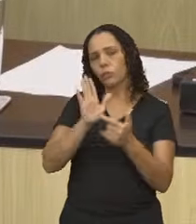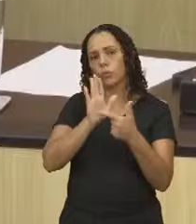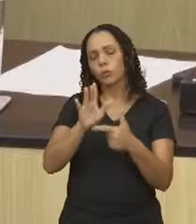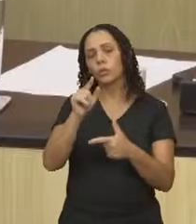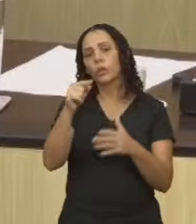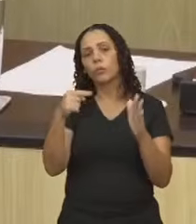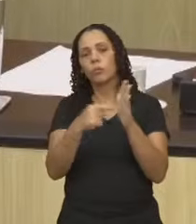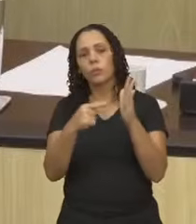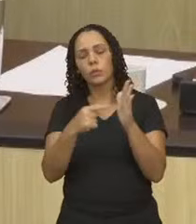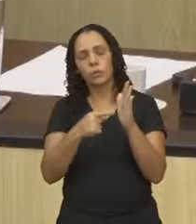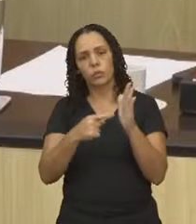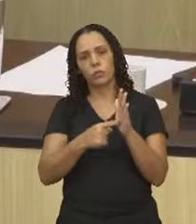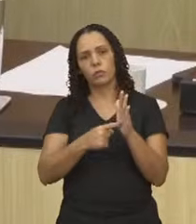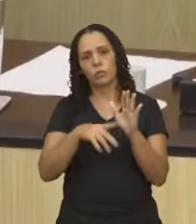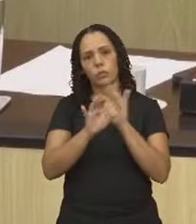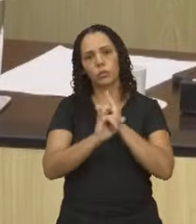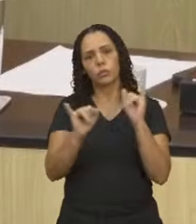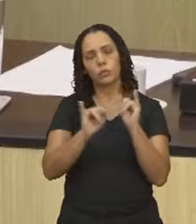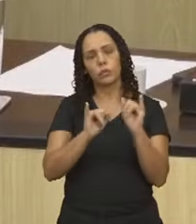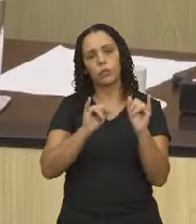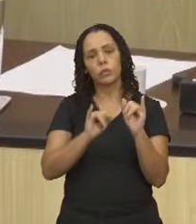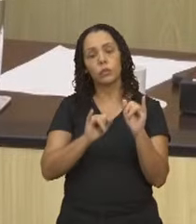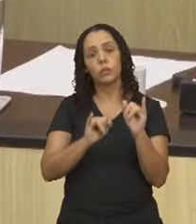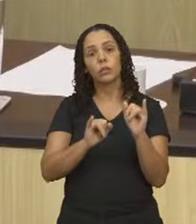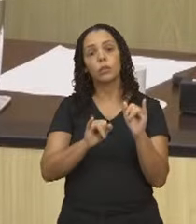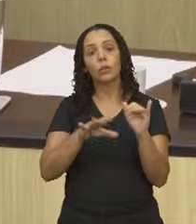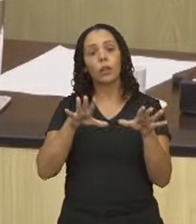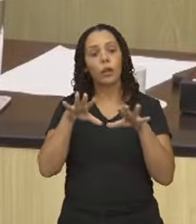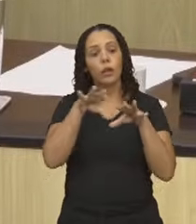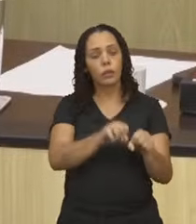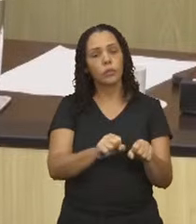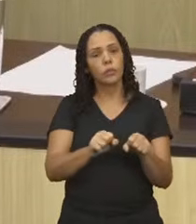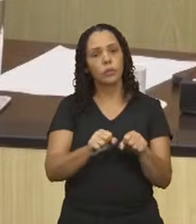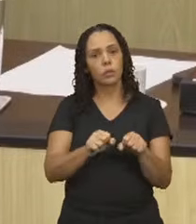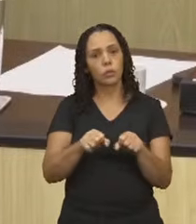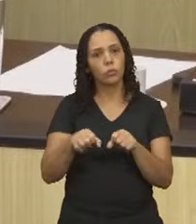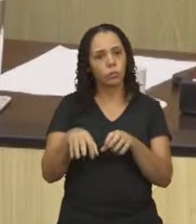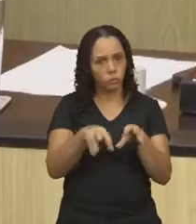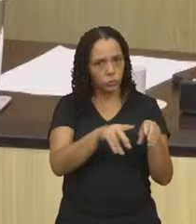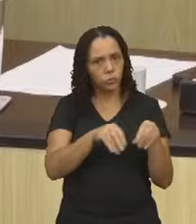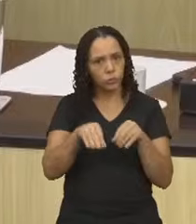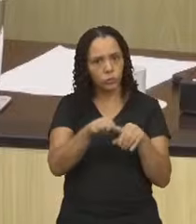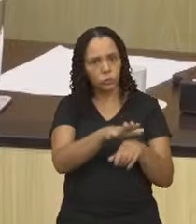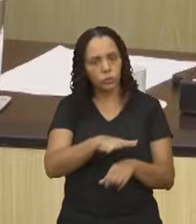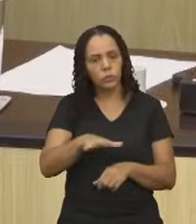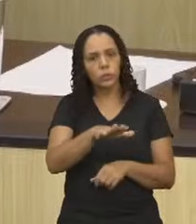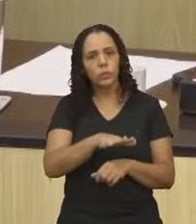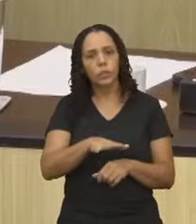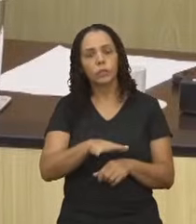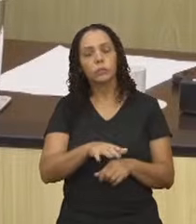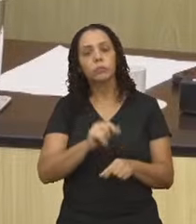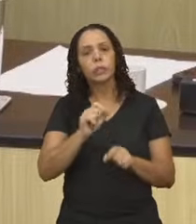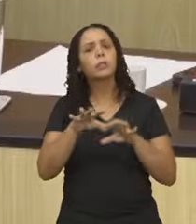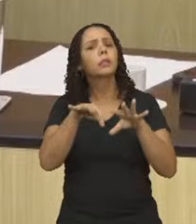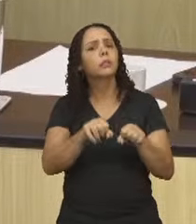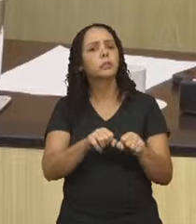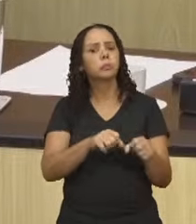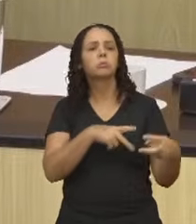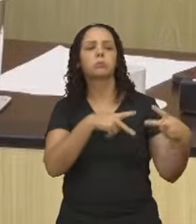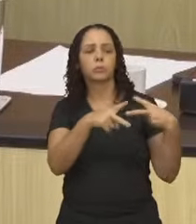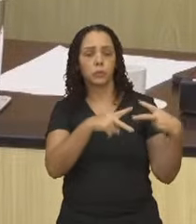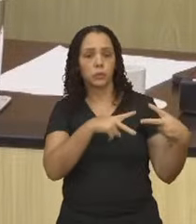denúncia formal, noticiando a ocorrência de invasão de terras de Jacareí pelo município de São José dos